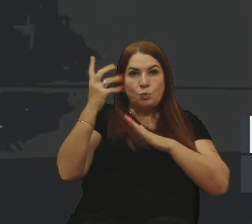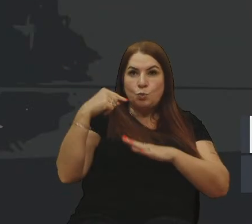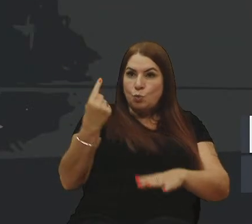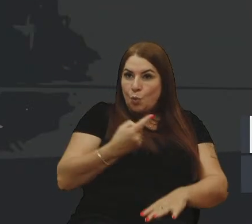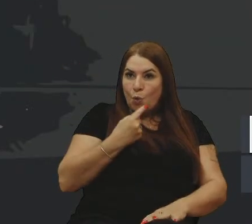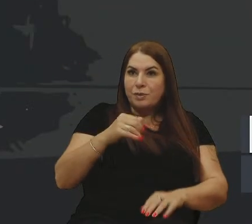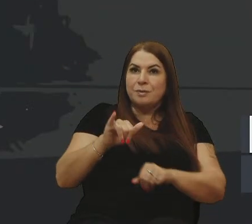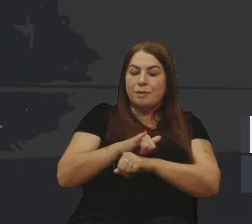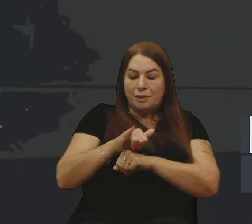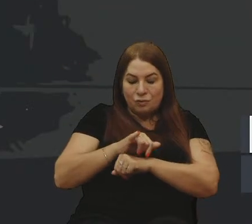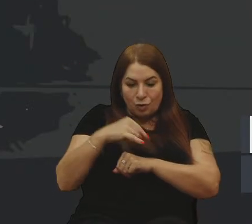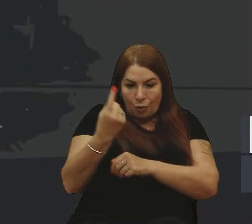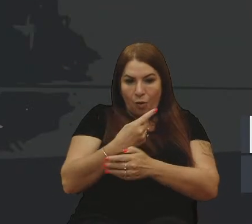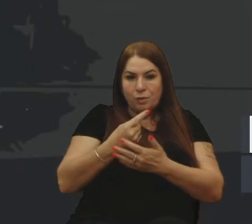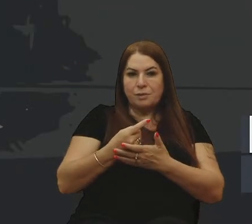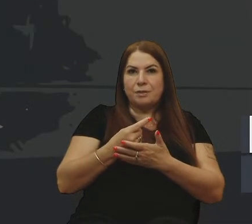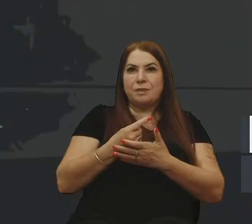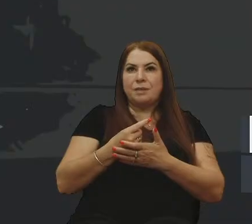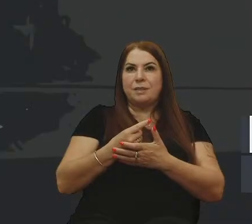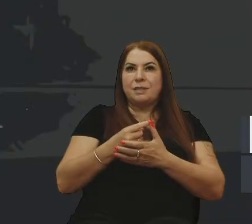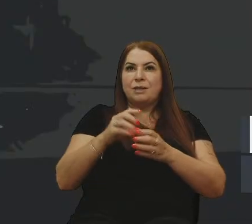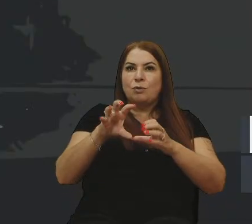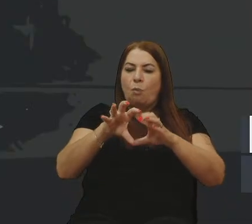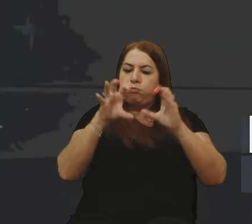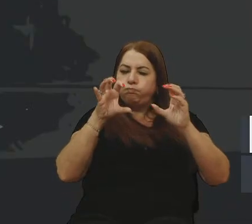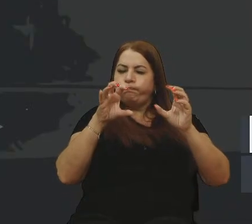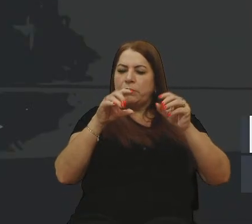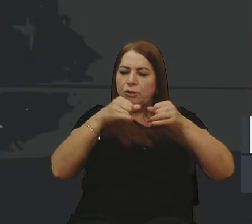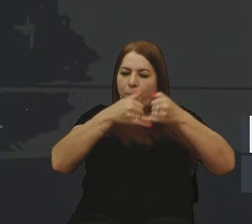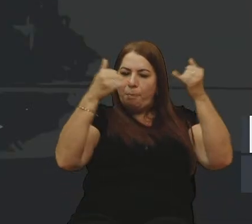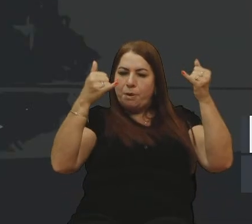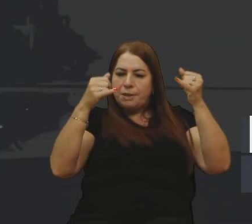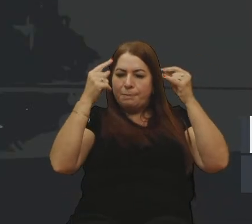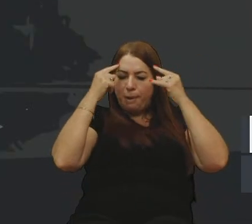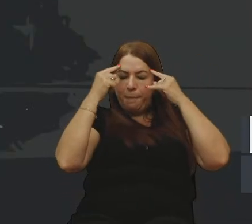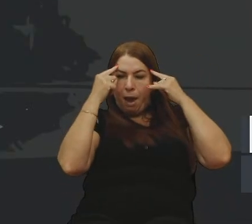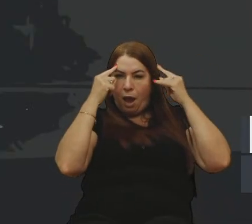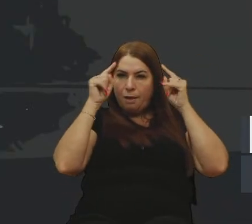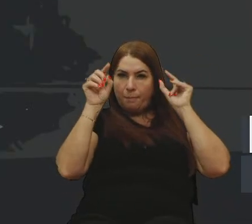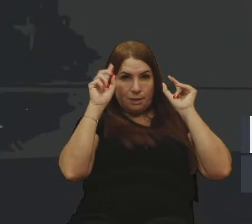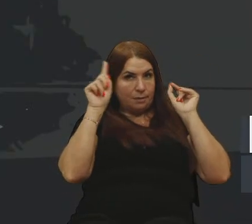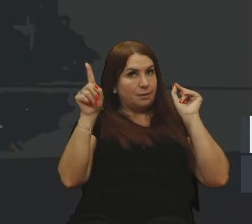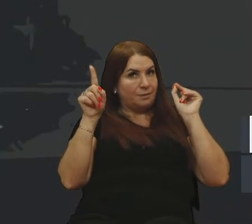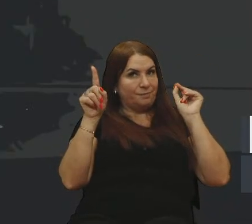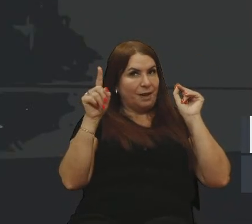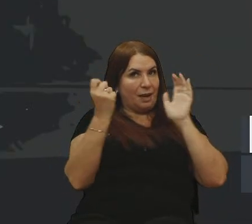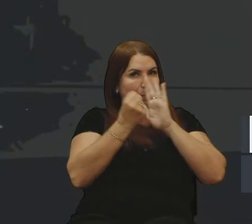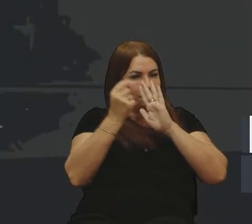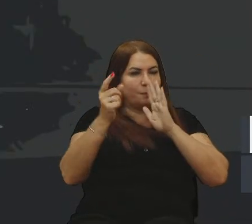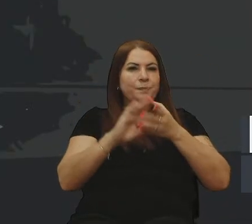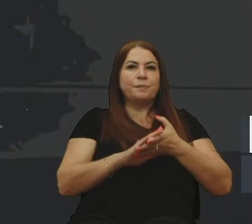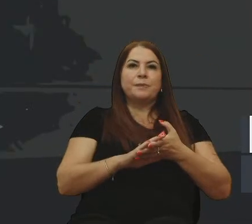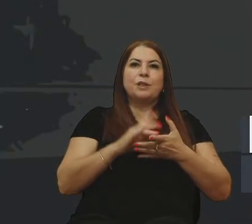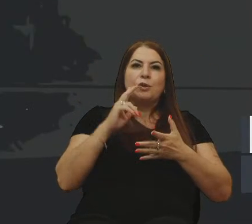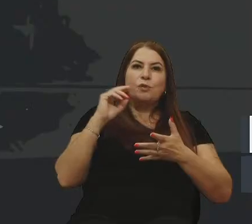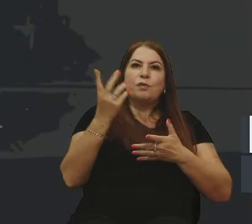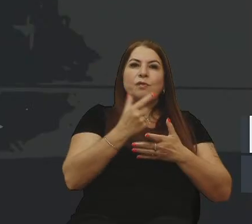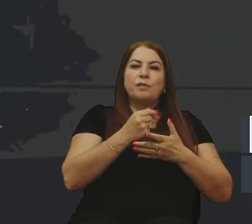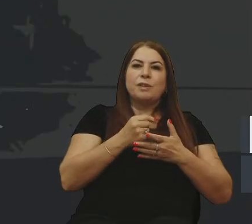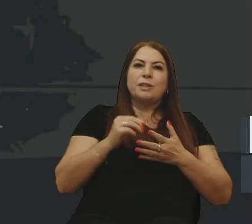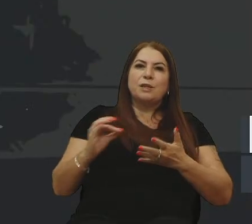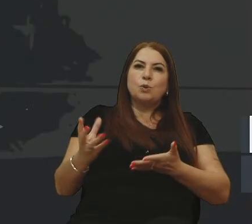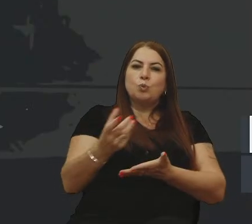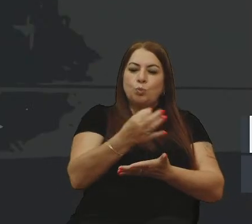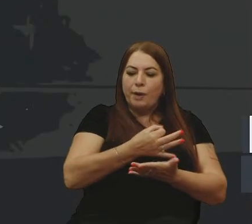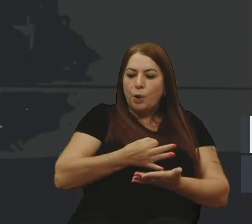a estratégia é nossa. Bumbumzinho de biquíni, tem que estar gritando na cabeça da gente. Entendeu? E aí eu começo a ver que a Tudo em Grãos ela faz parte de um